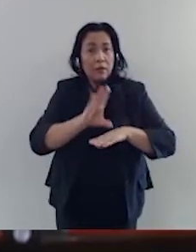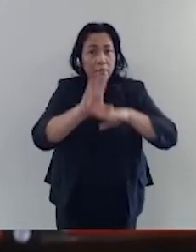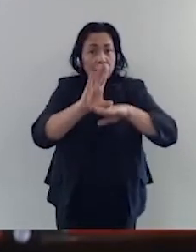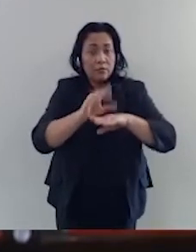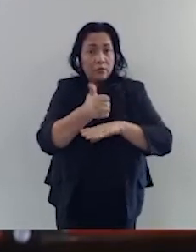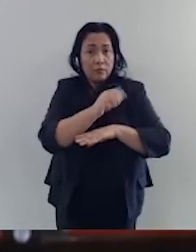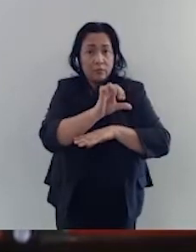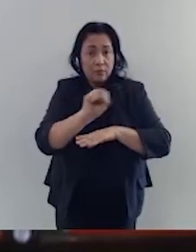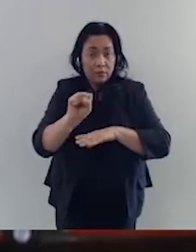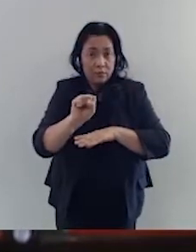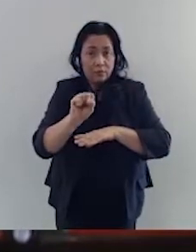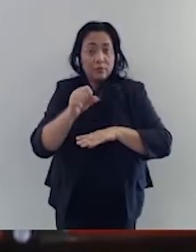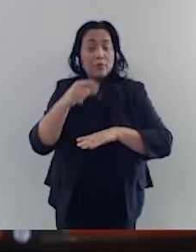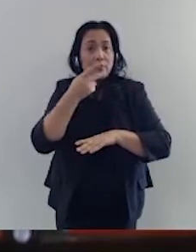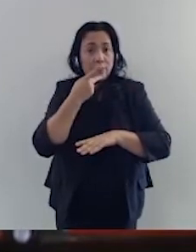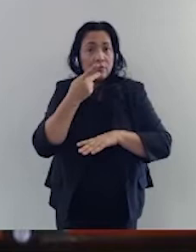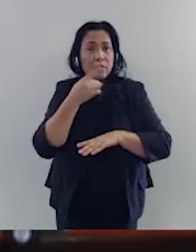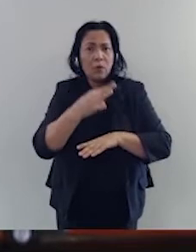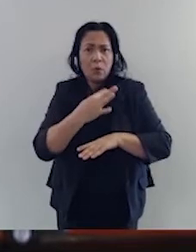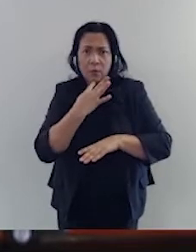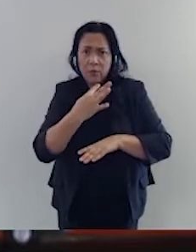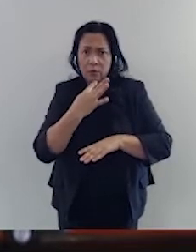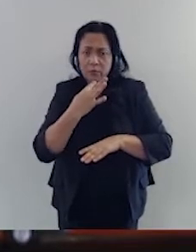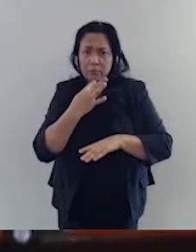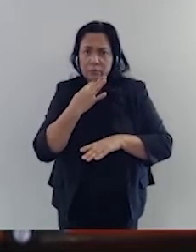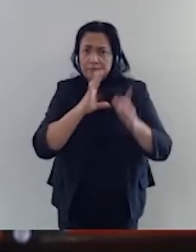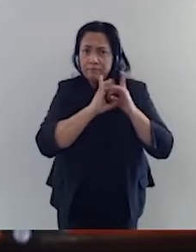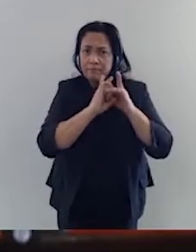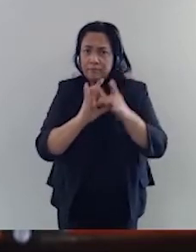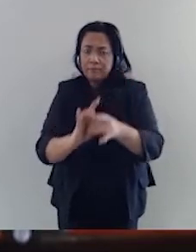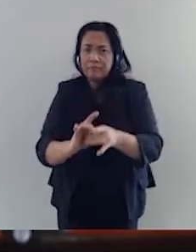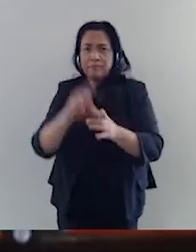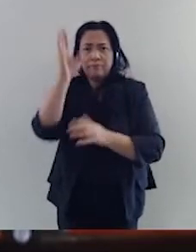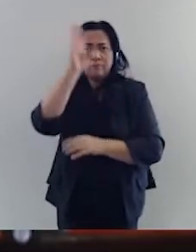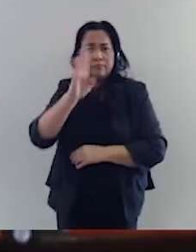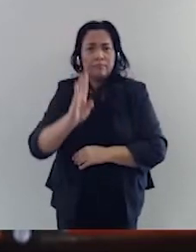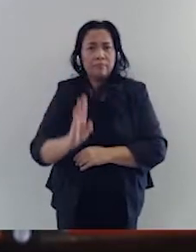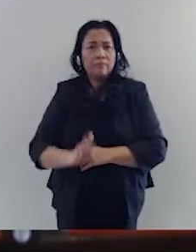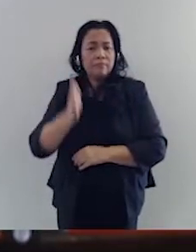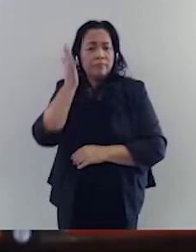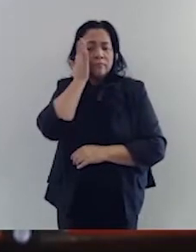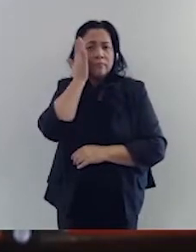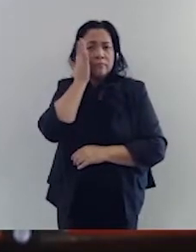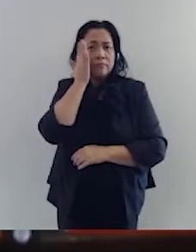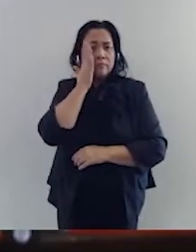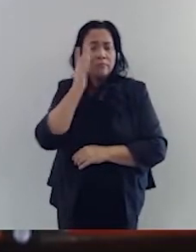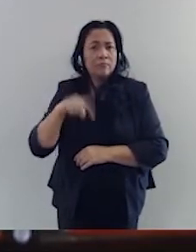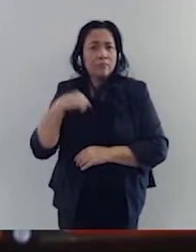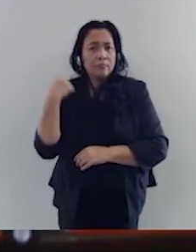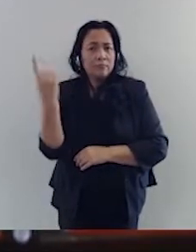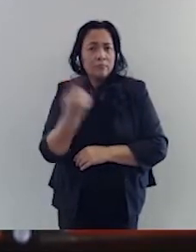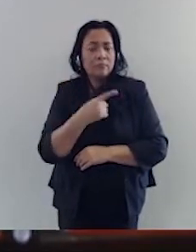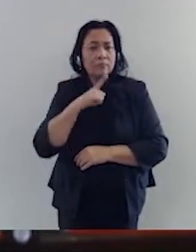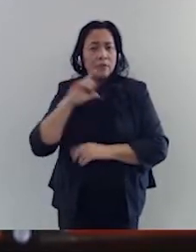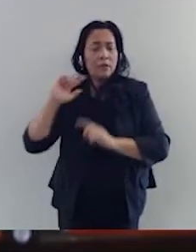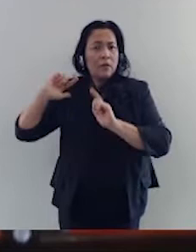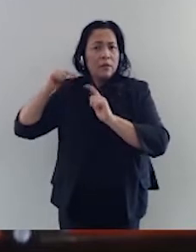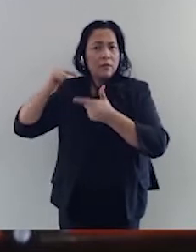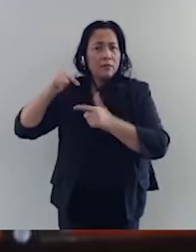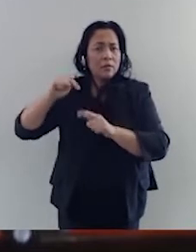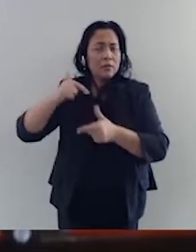88. Quem conhece a história constitucional brasileira sabe que nós sempre tivemos uma tradição de